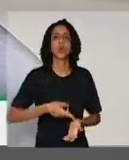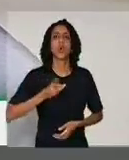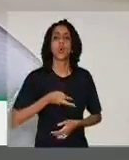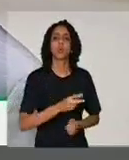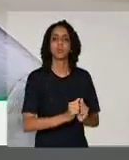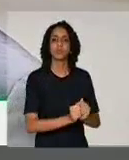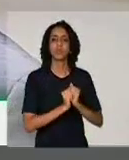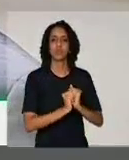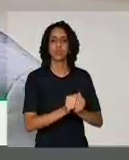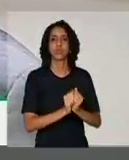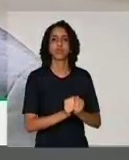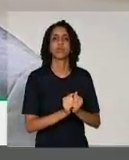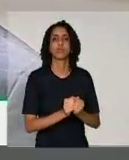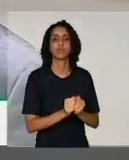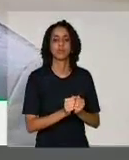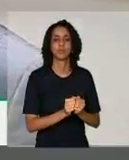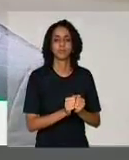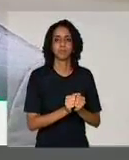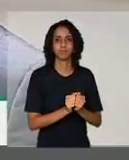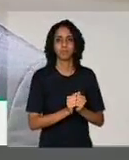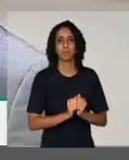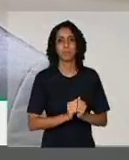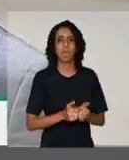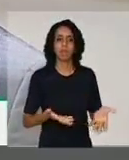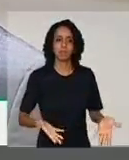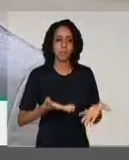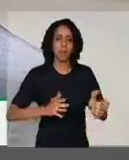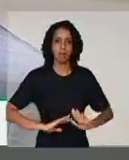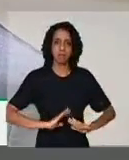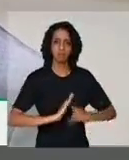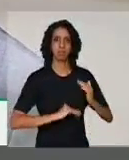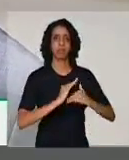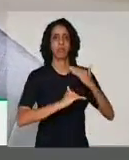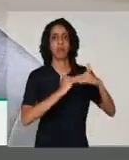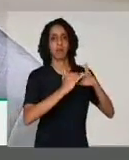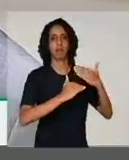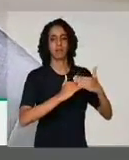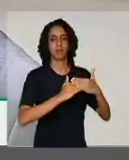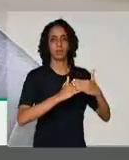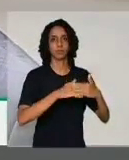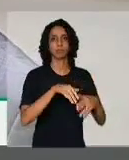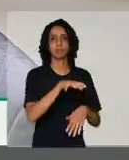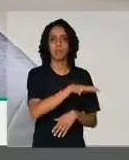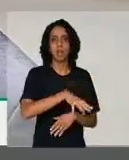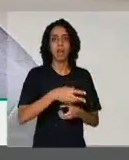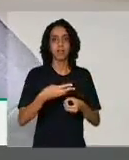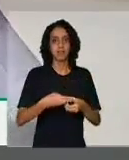juntos para desempenhar o progresso, o desenvolvimento daquelas queridas terras.